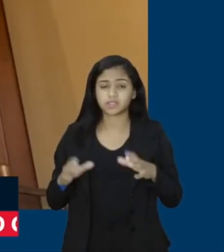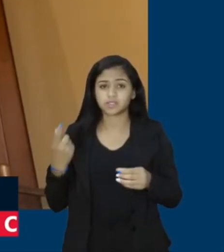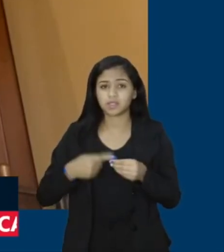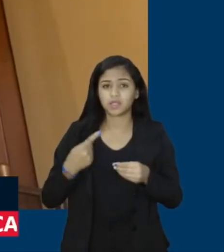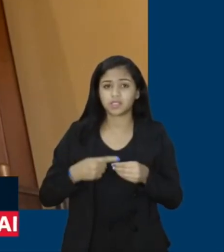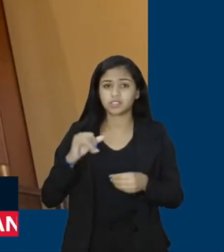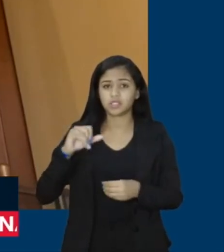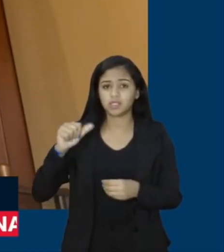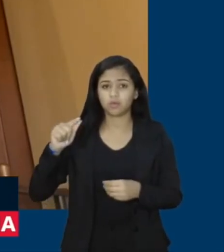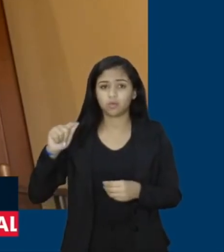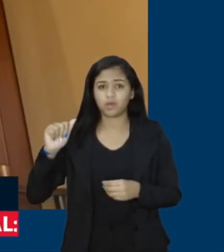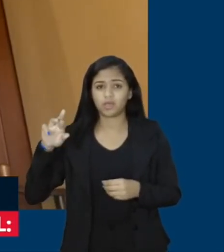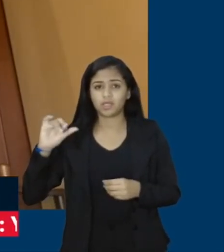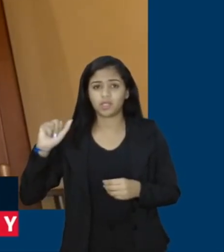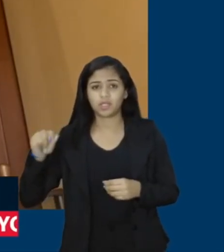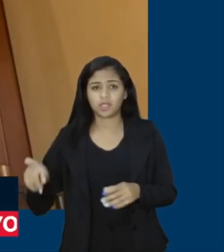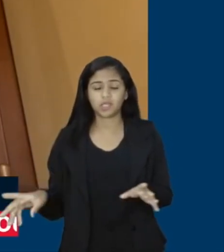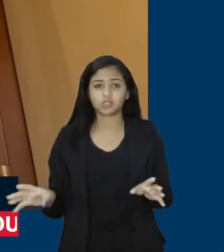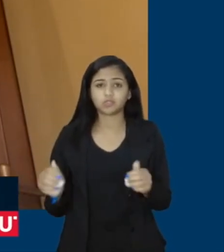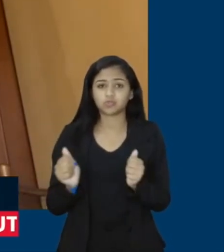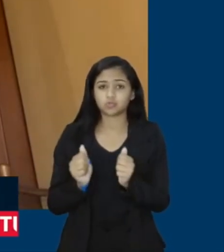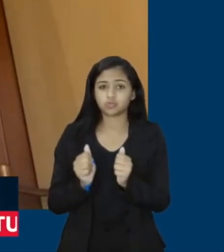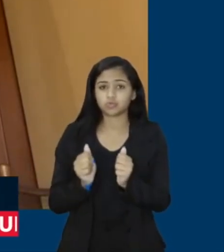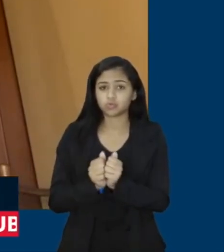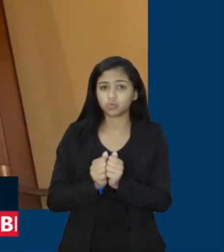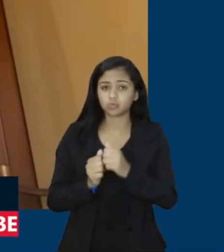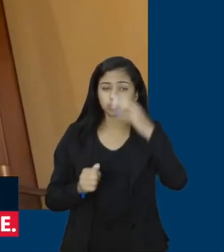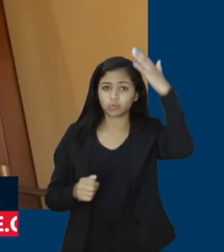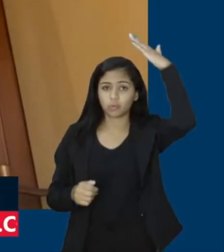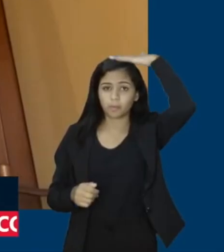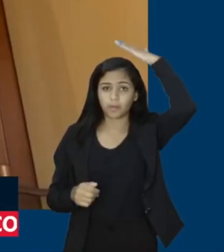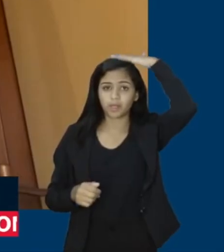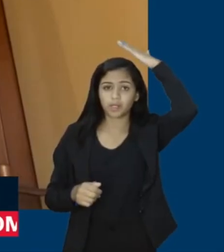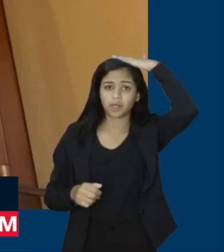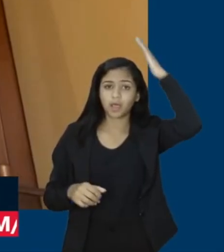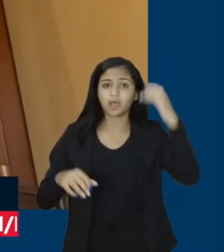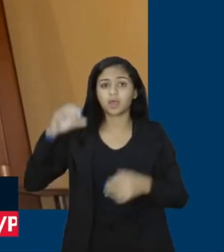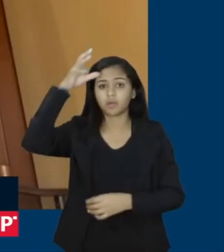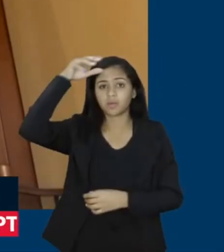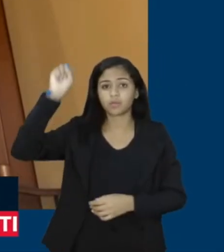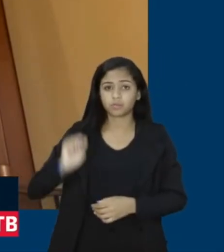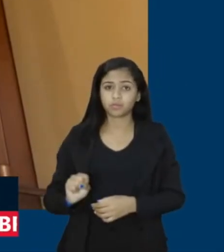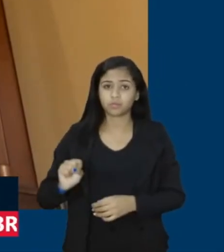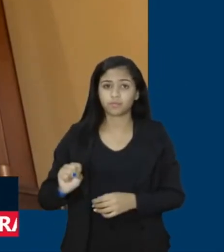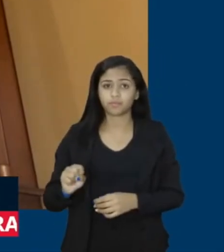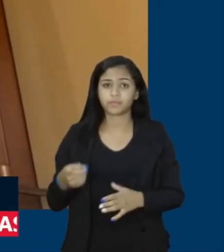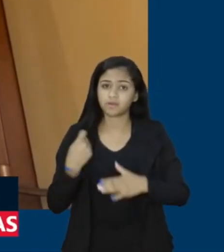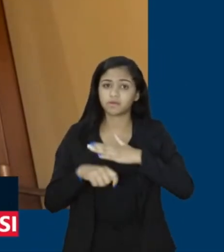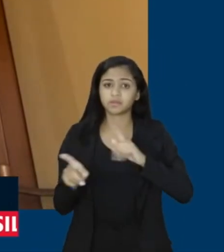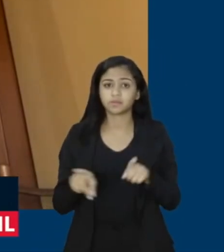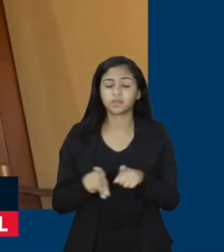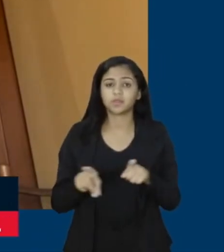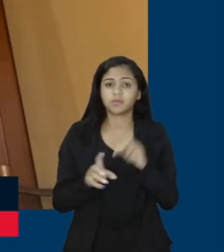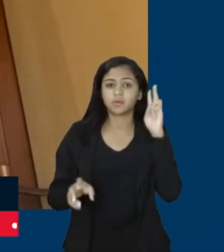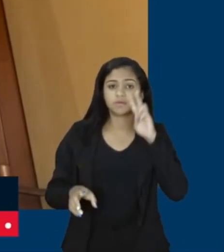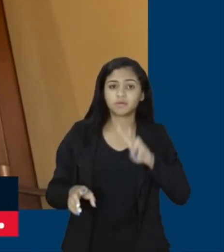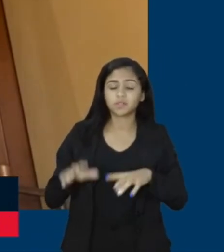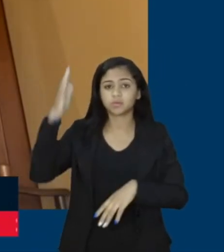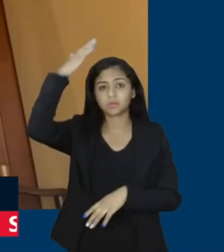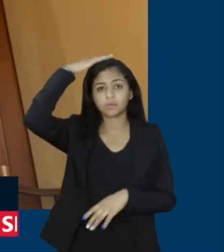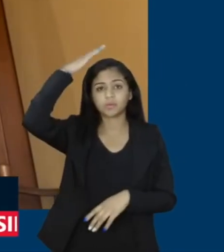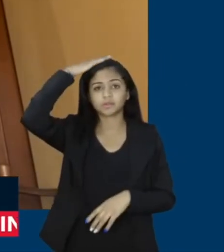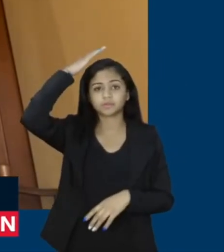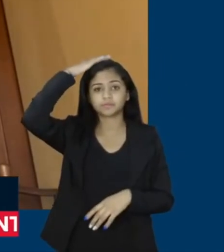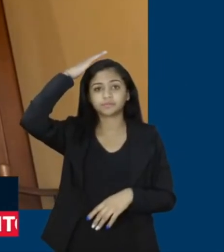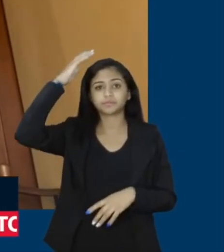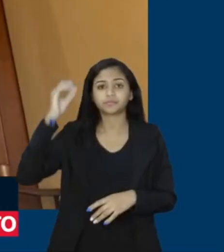a divisa do Paraná com o Mato Grosso do Sul. Muitos investimentos também previstos para o Paraná,